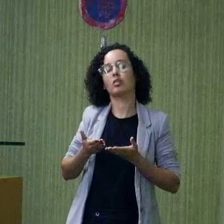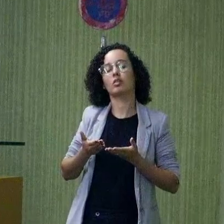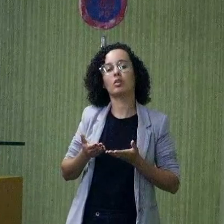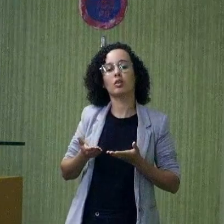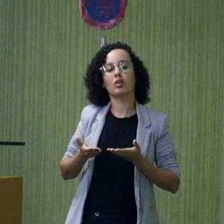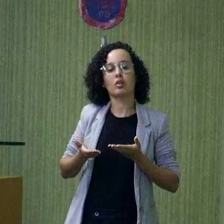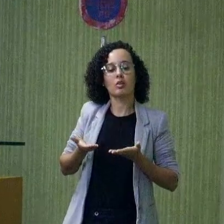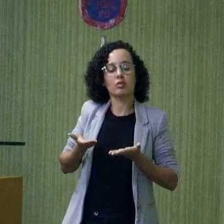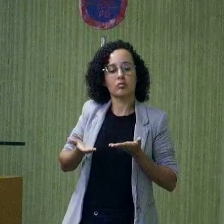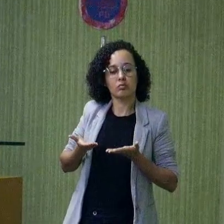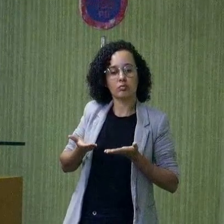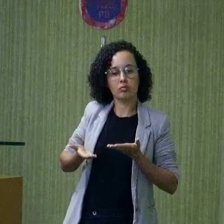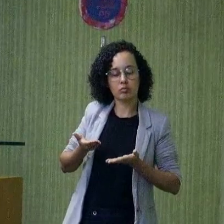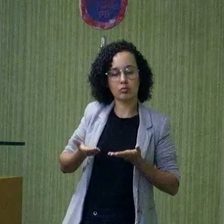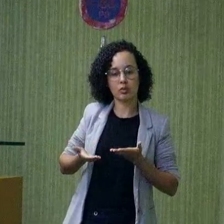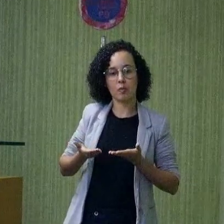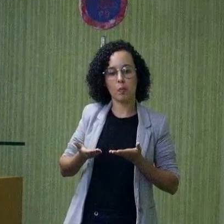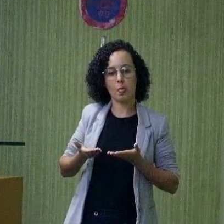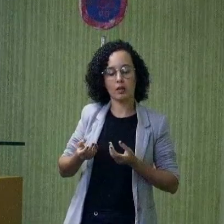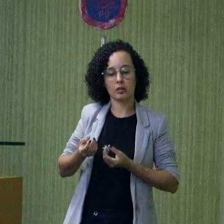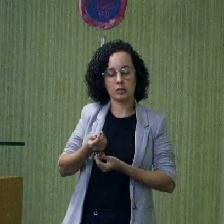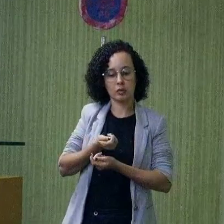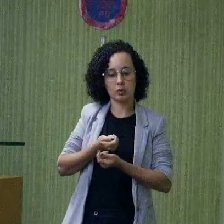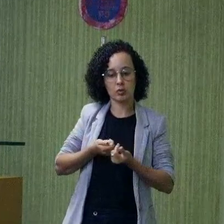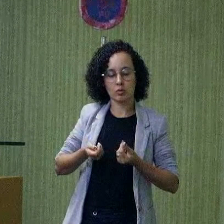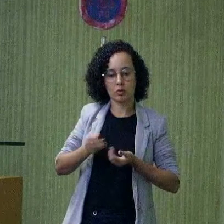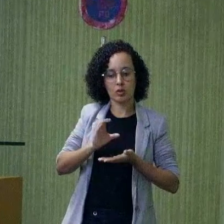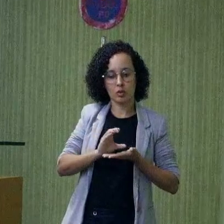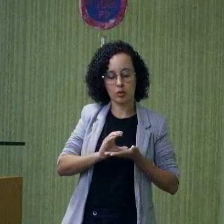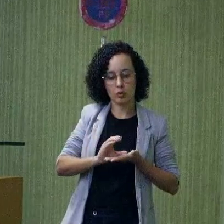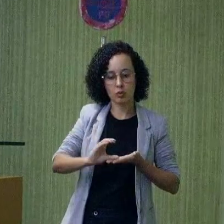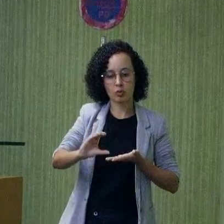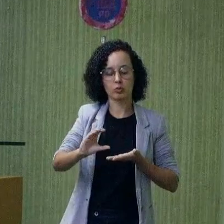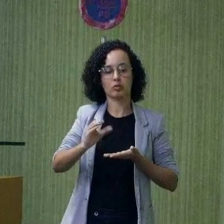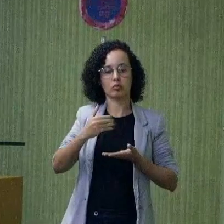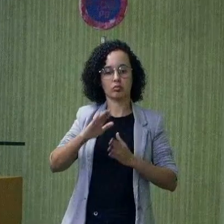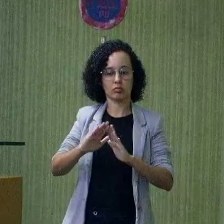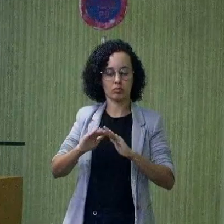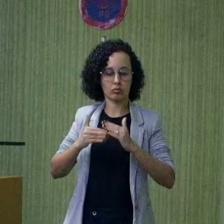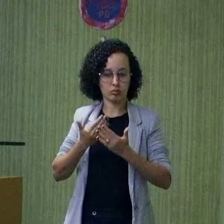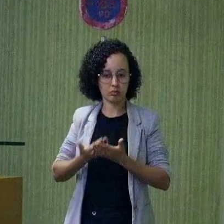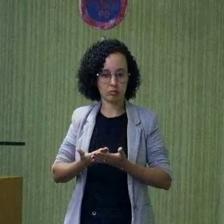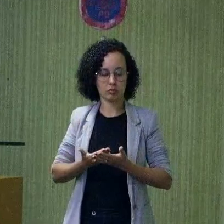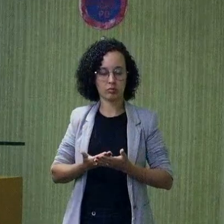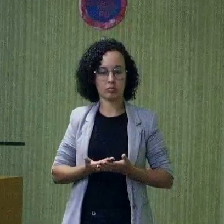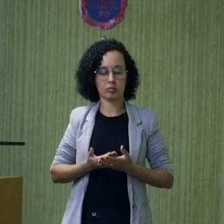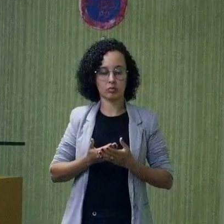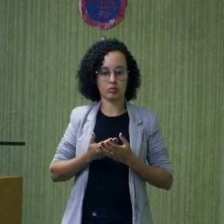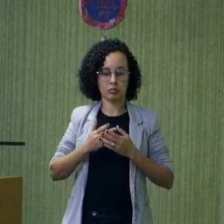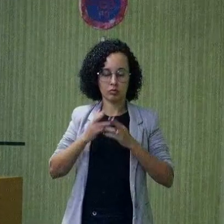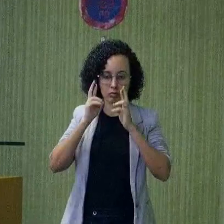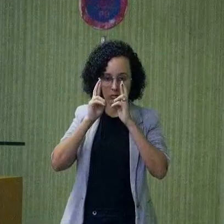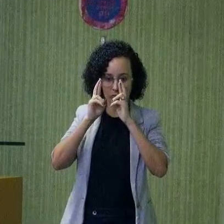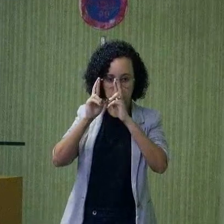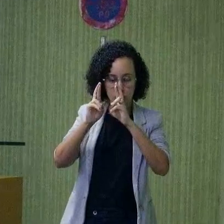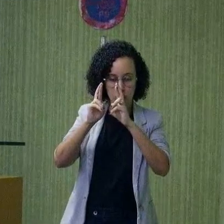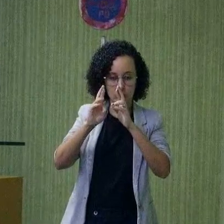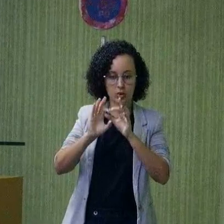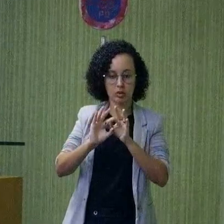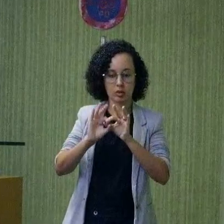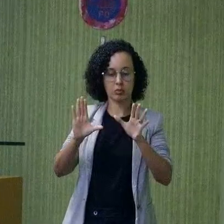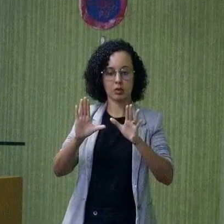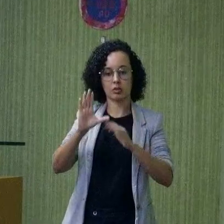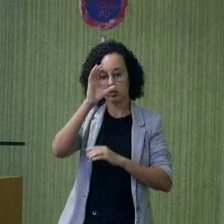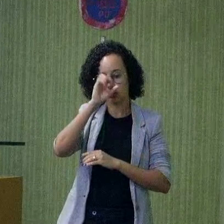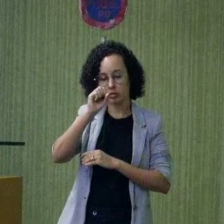adequado equitativa sustentável de recursos paraos sistemas de ensino e para as escolas né o respeito à liberdade de aprender ensinar